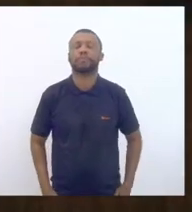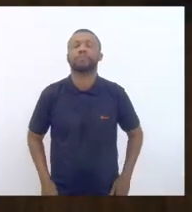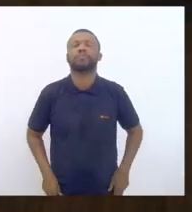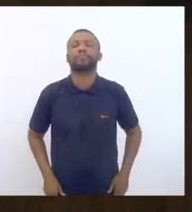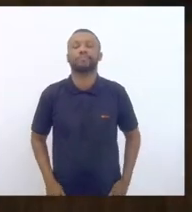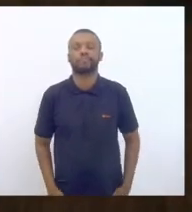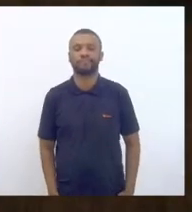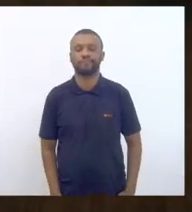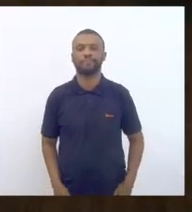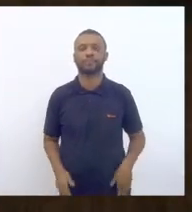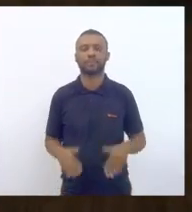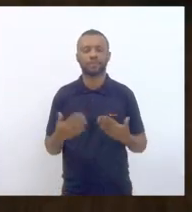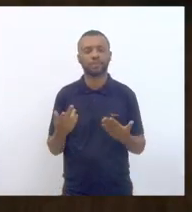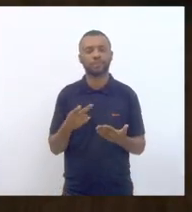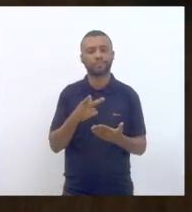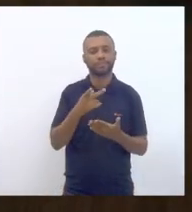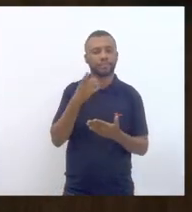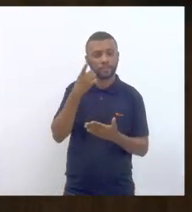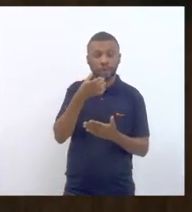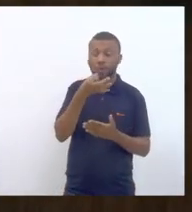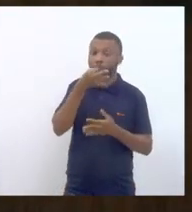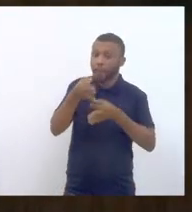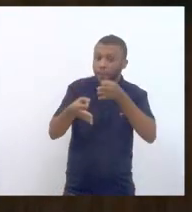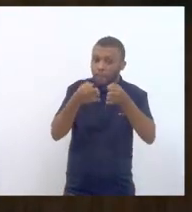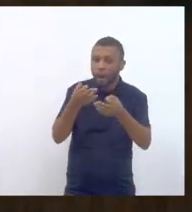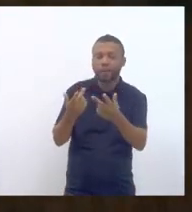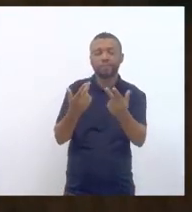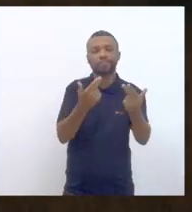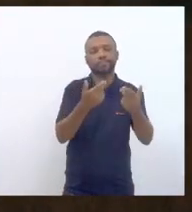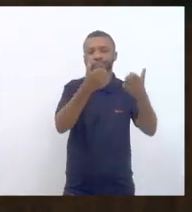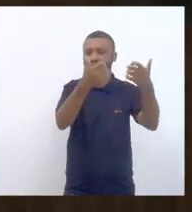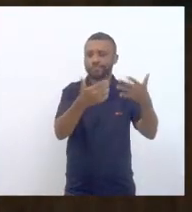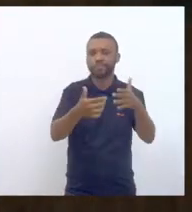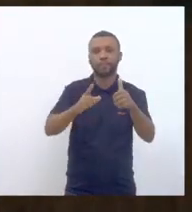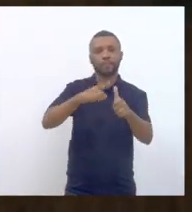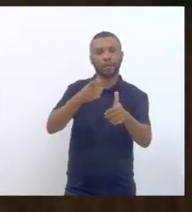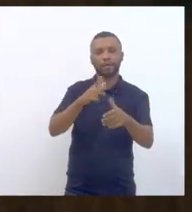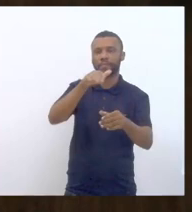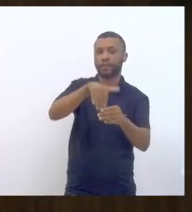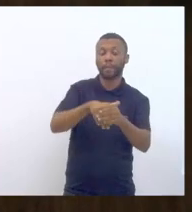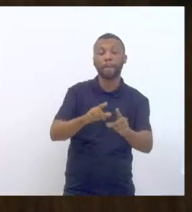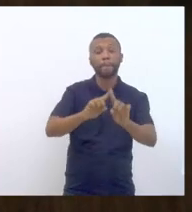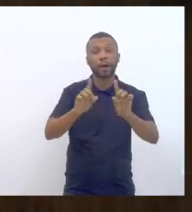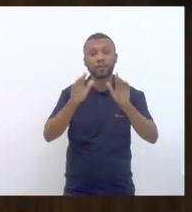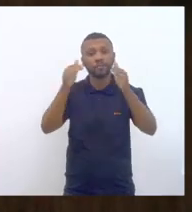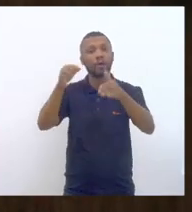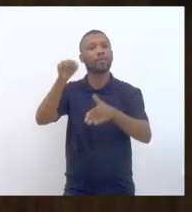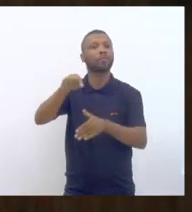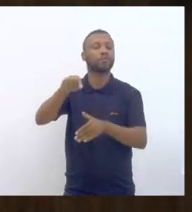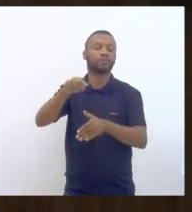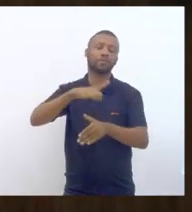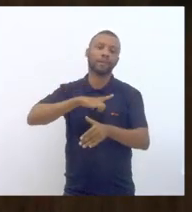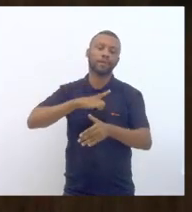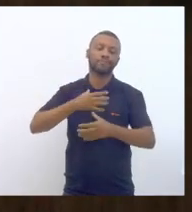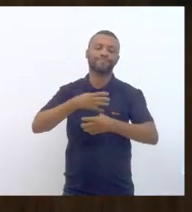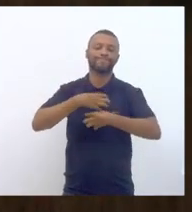Deputado Gustavo Tutuca, não vou aqui repetir os argumentos que declinei quando da primeira votação, mas nesse caso eu tenho